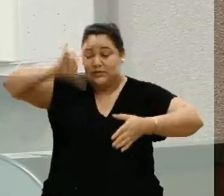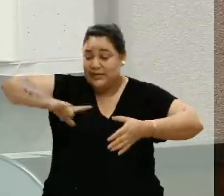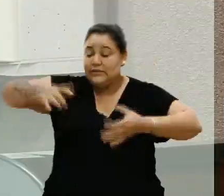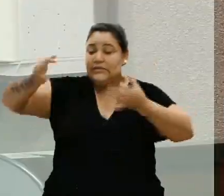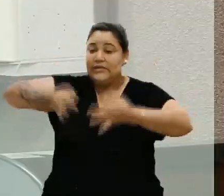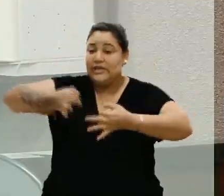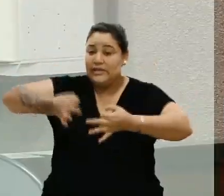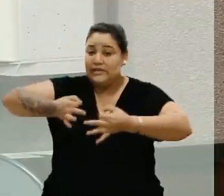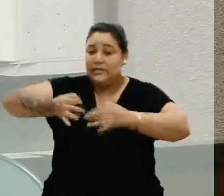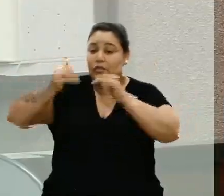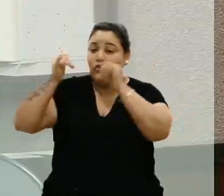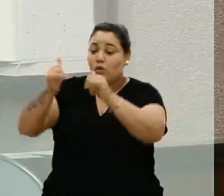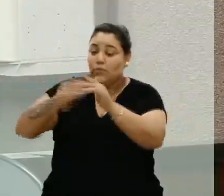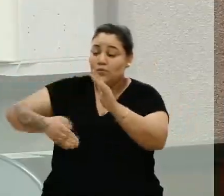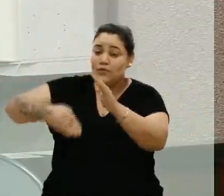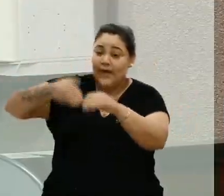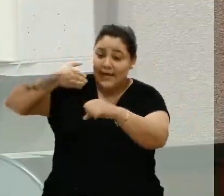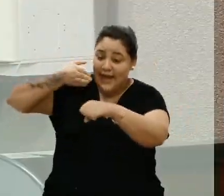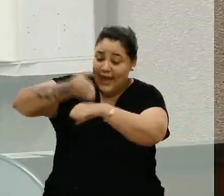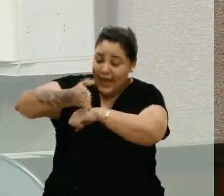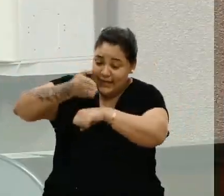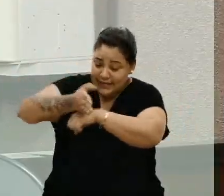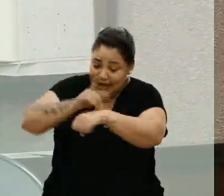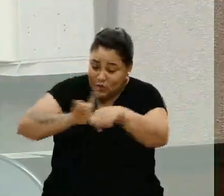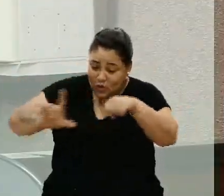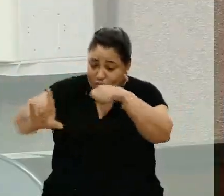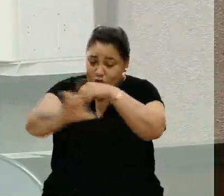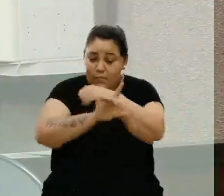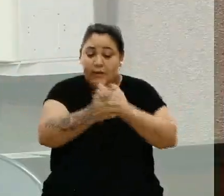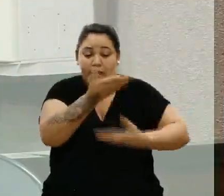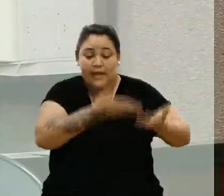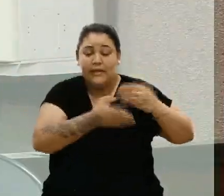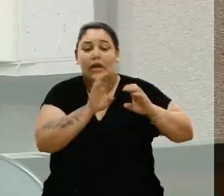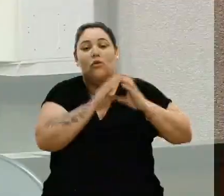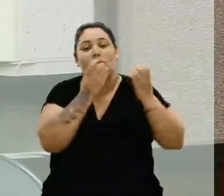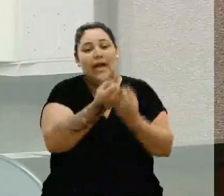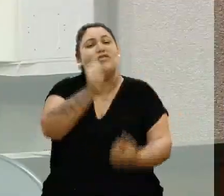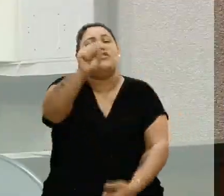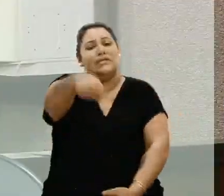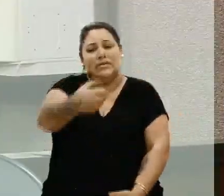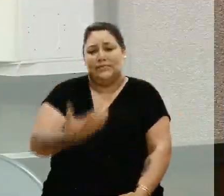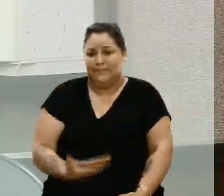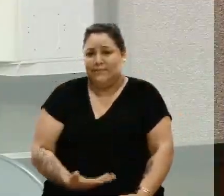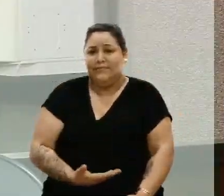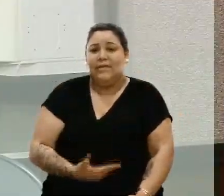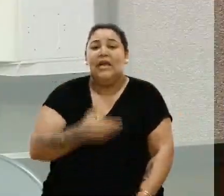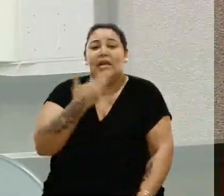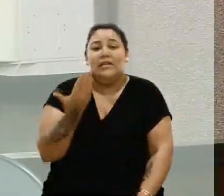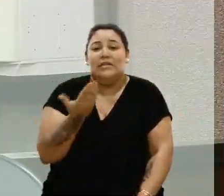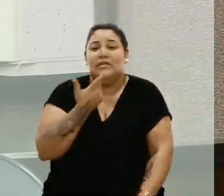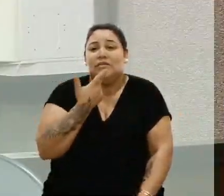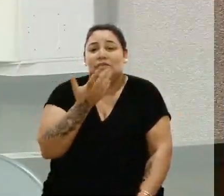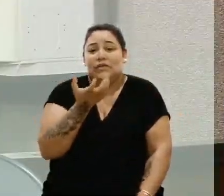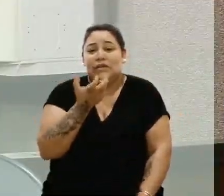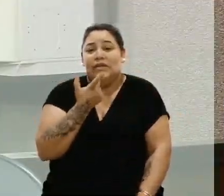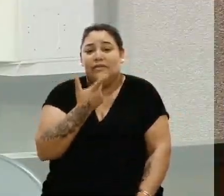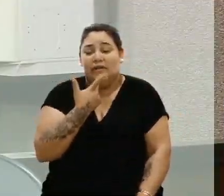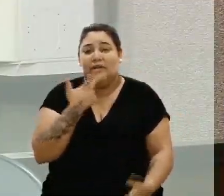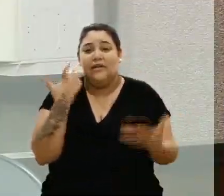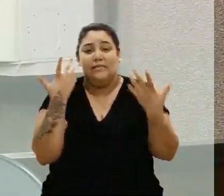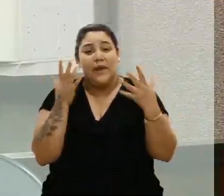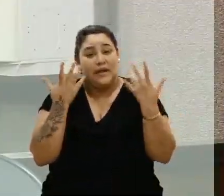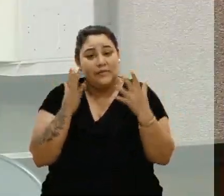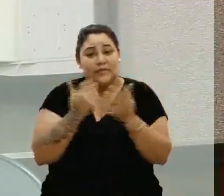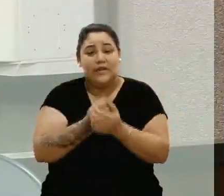ônibus entrará lá dentro do loteamento atender essa comunidade. Então, dizer e parabenizar e